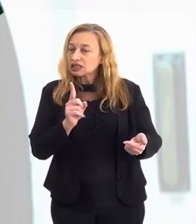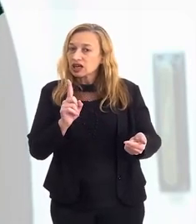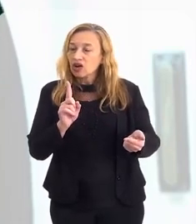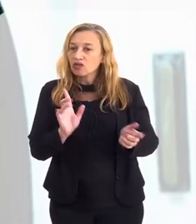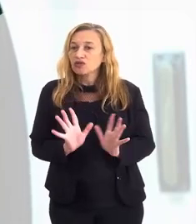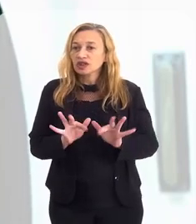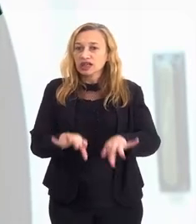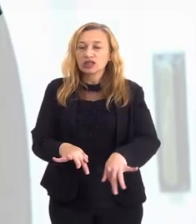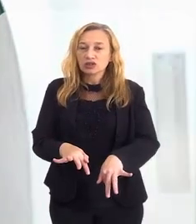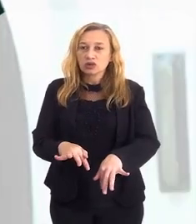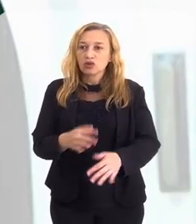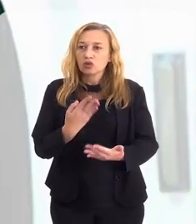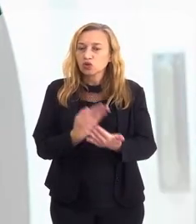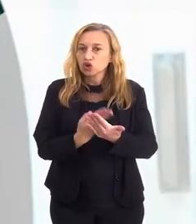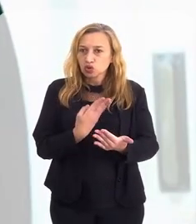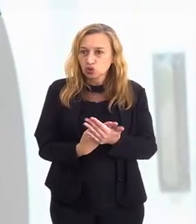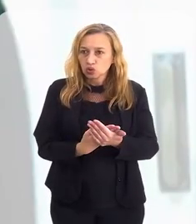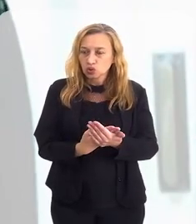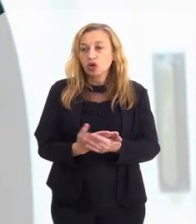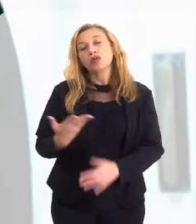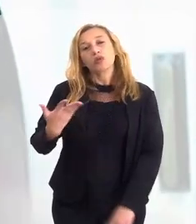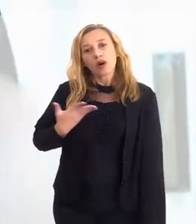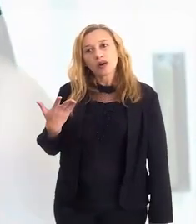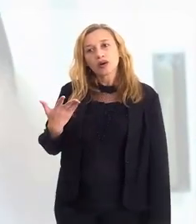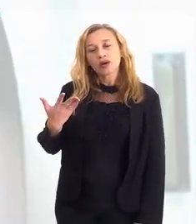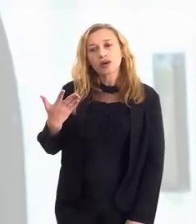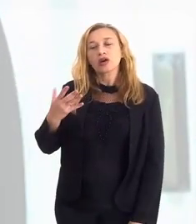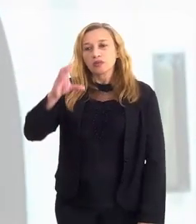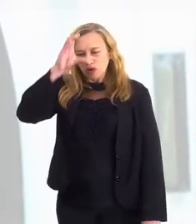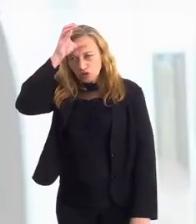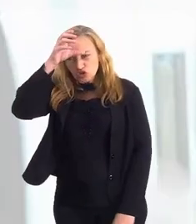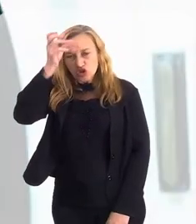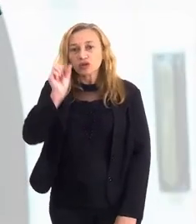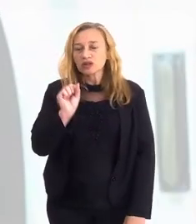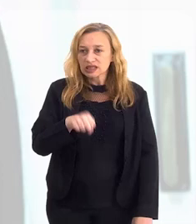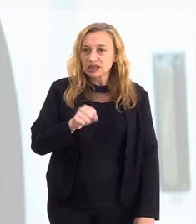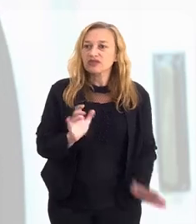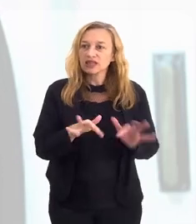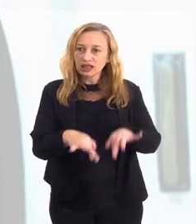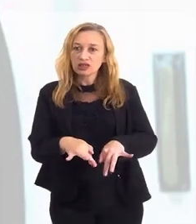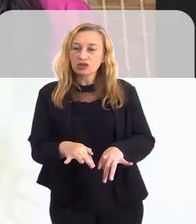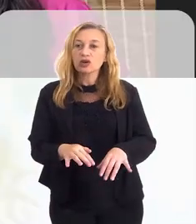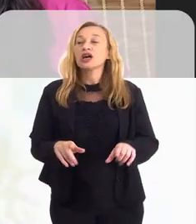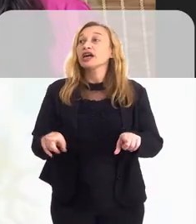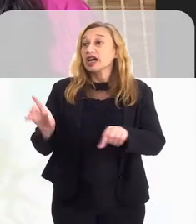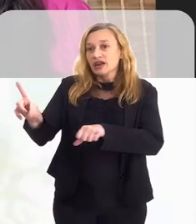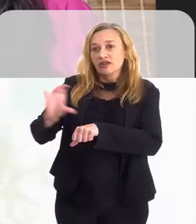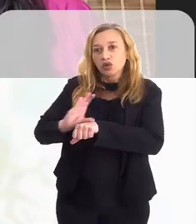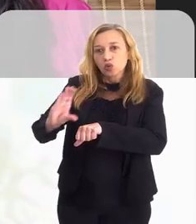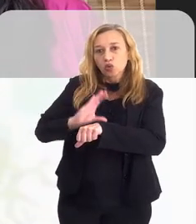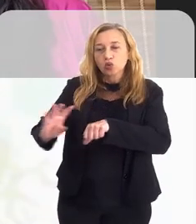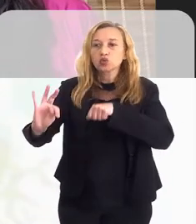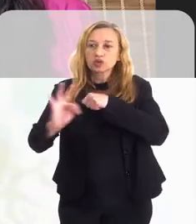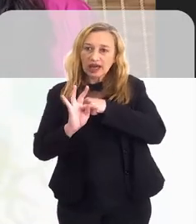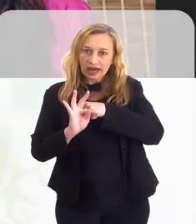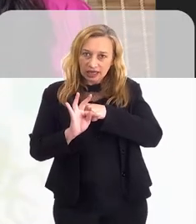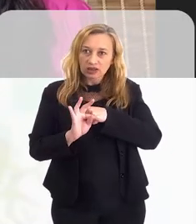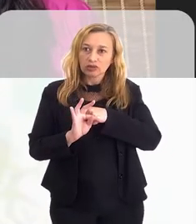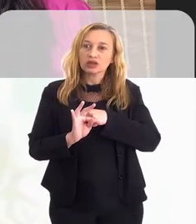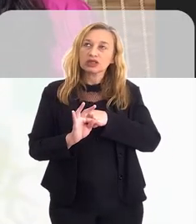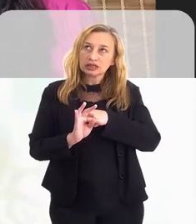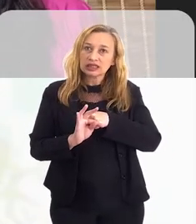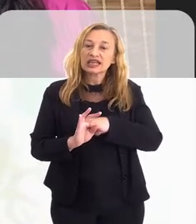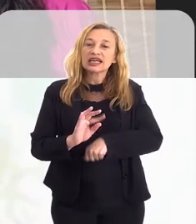ensino médio, naquela época chamava-se ensino secundário. Né? E além de terminar o ensino secundário, ele ainda fez um curso